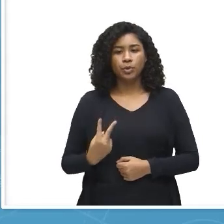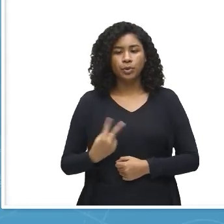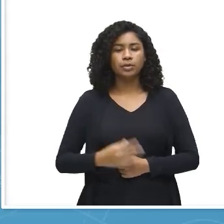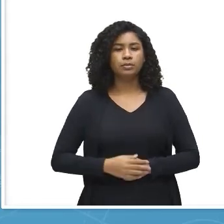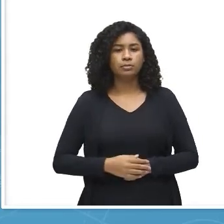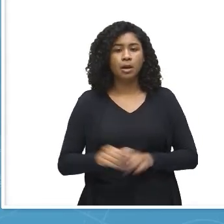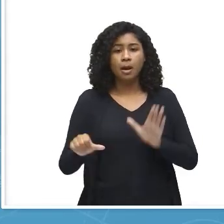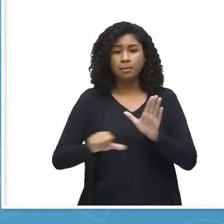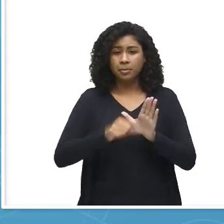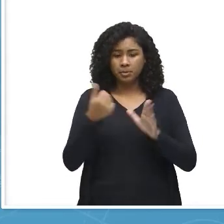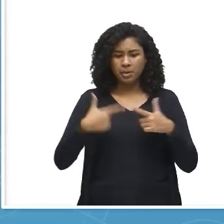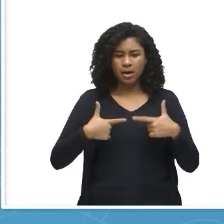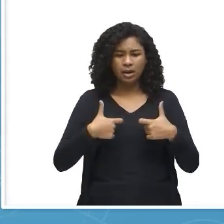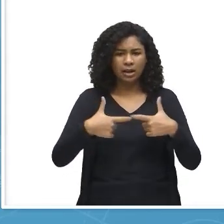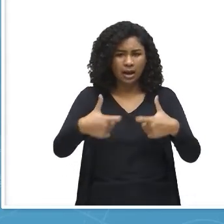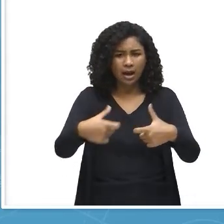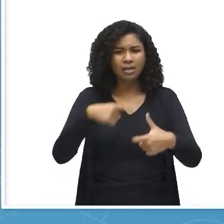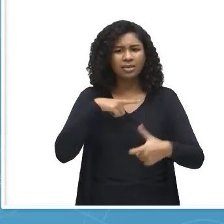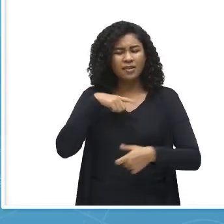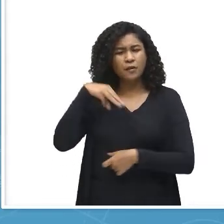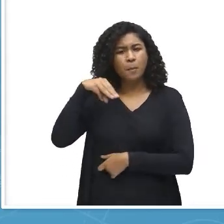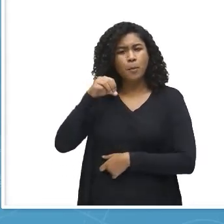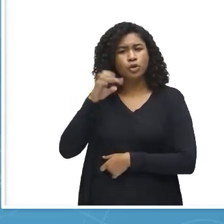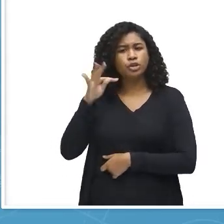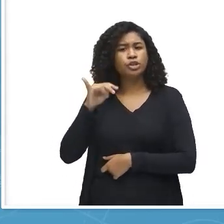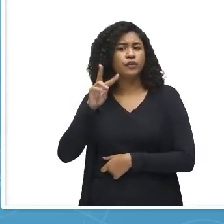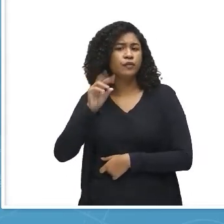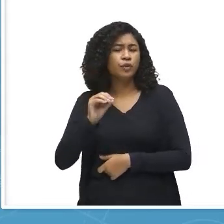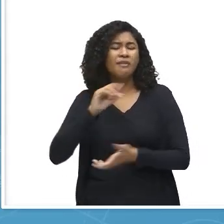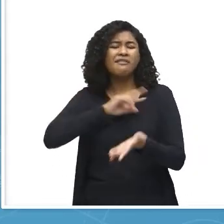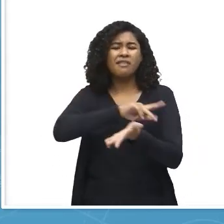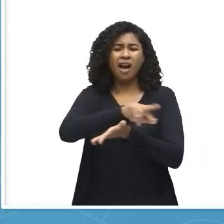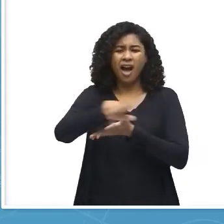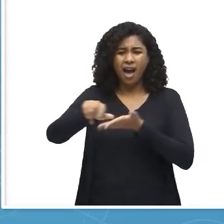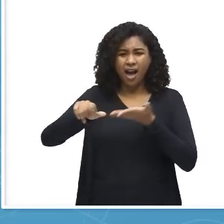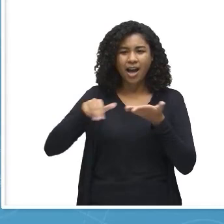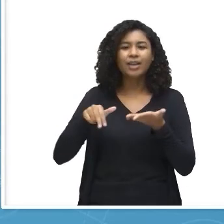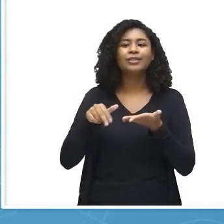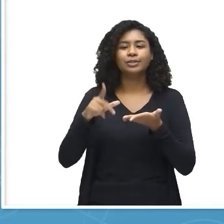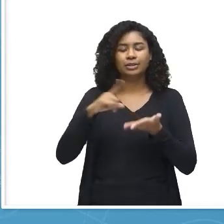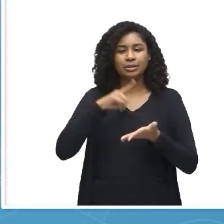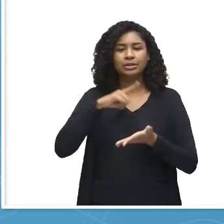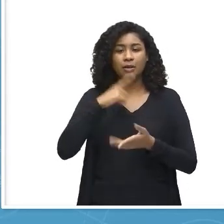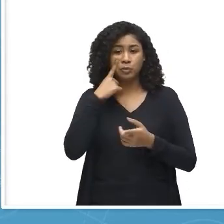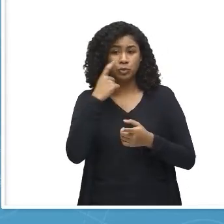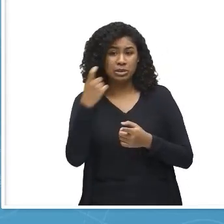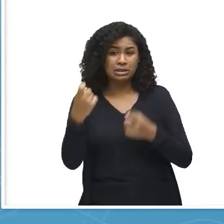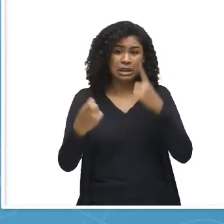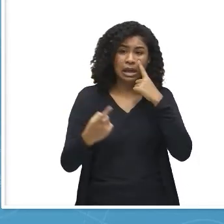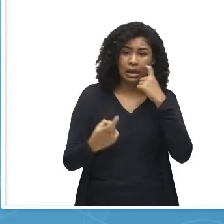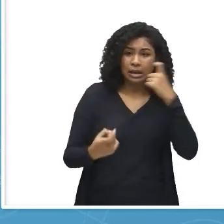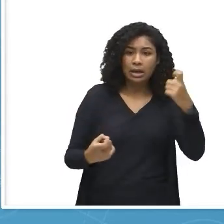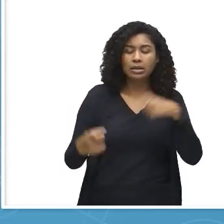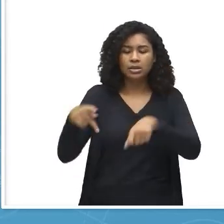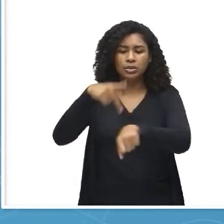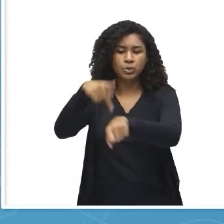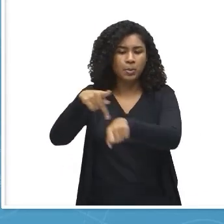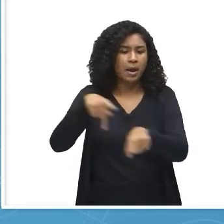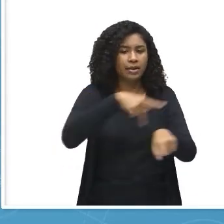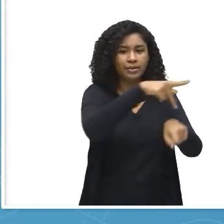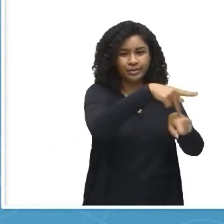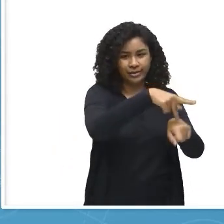Mundial teve várias motivações ligadas aos interesses das nações que se envolveram nessa